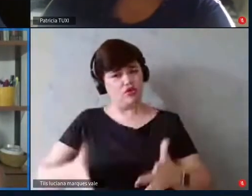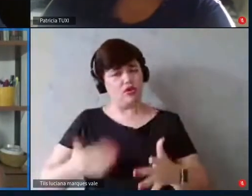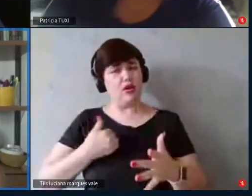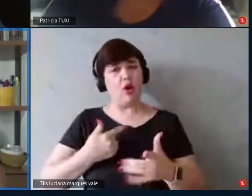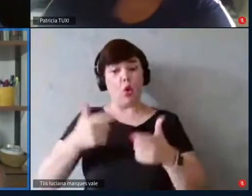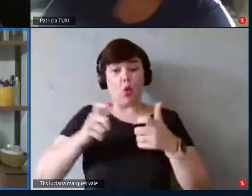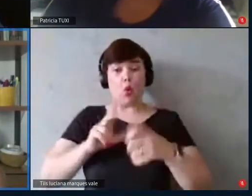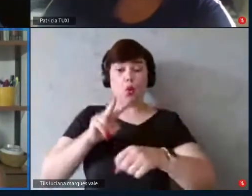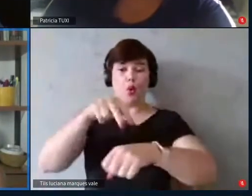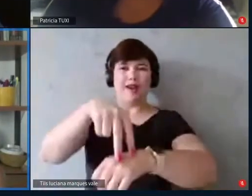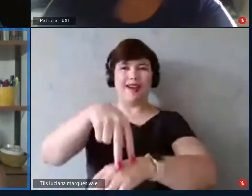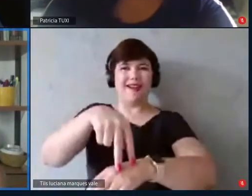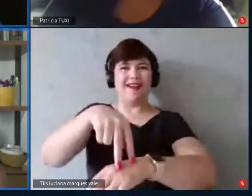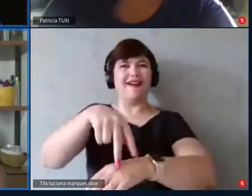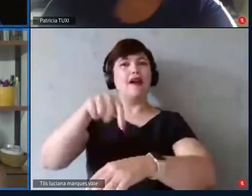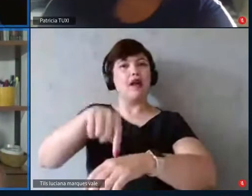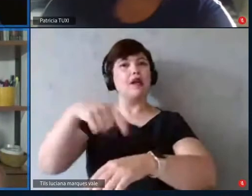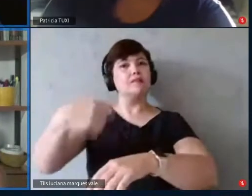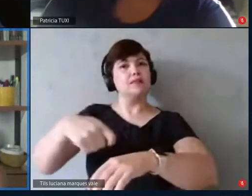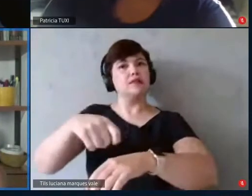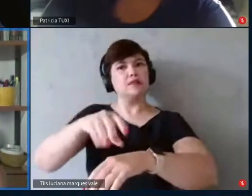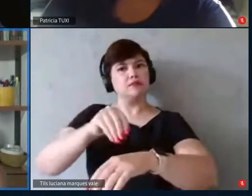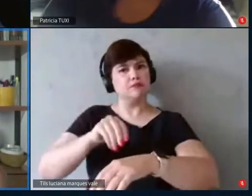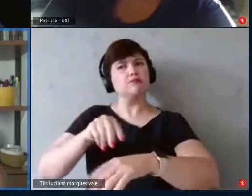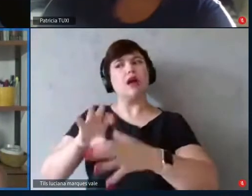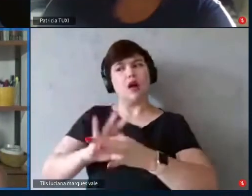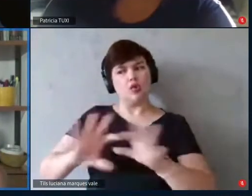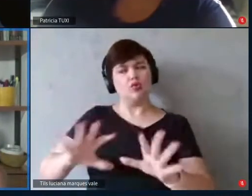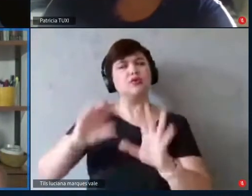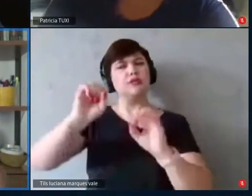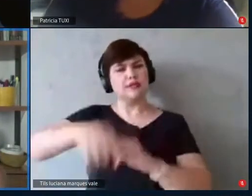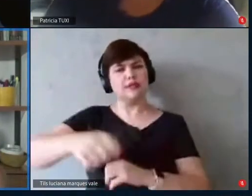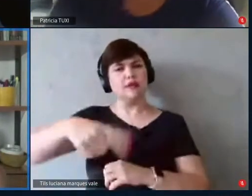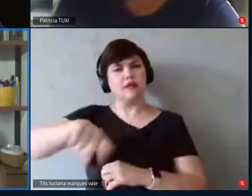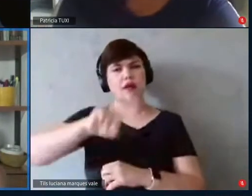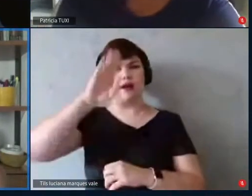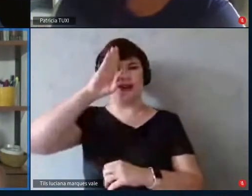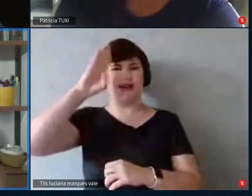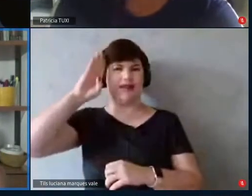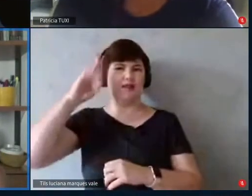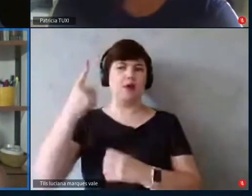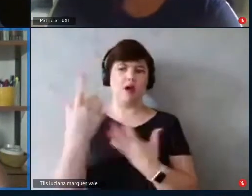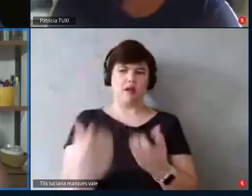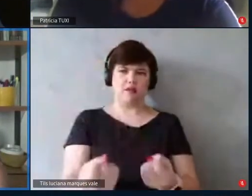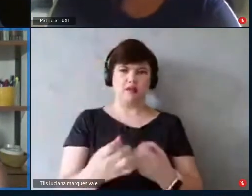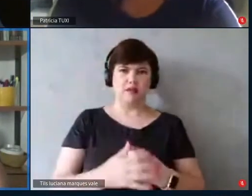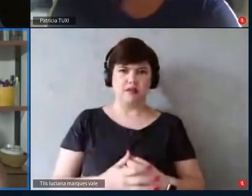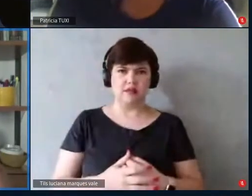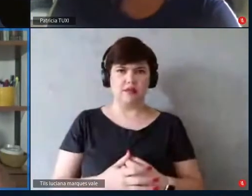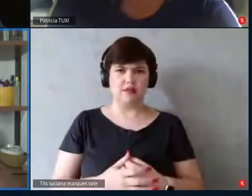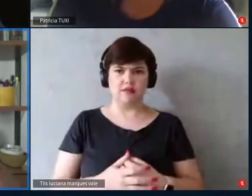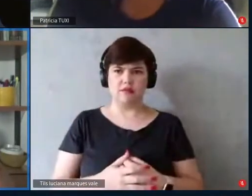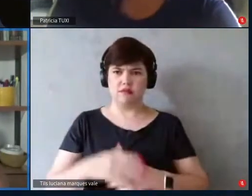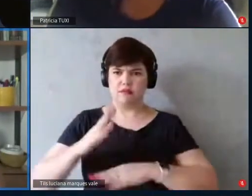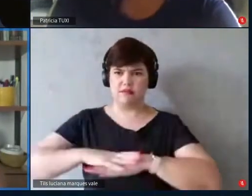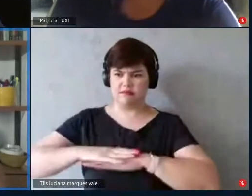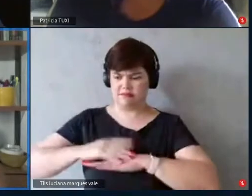lugar de fala, ele tem que ser autorizado pela academia, se